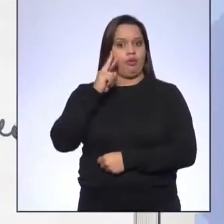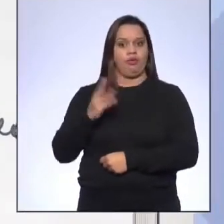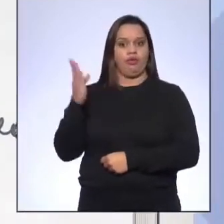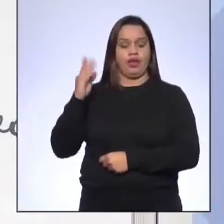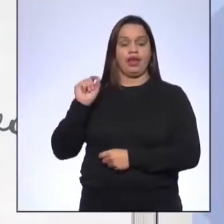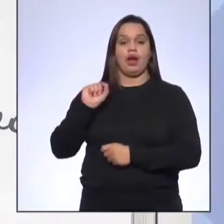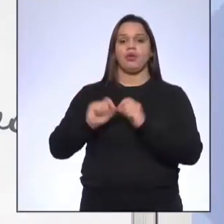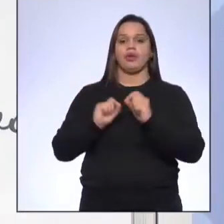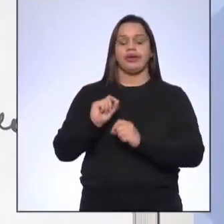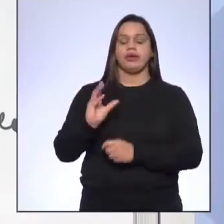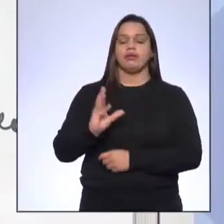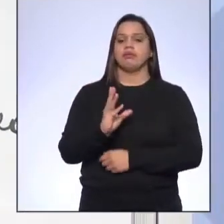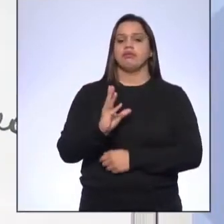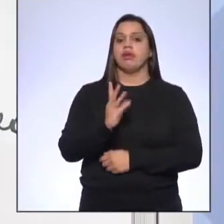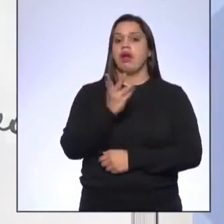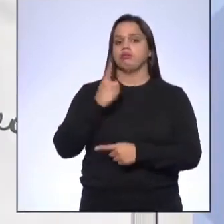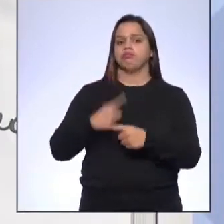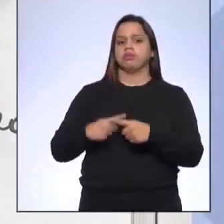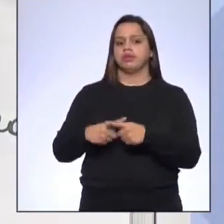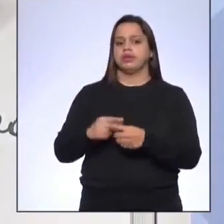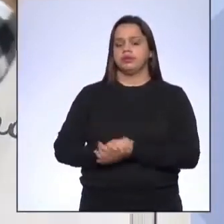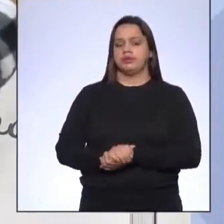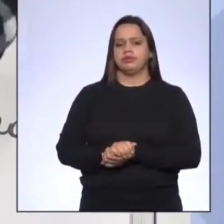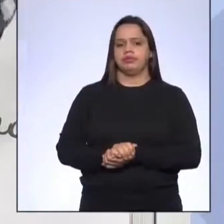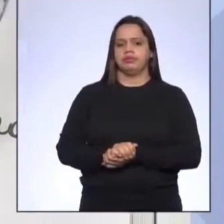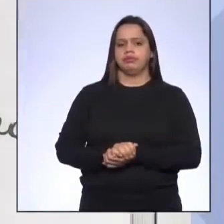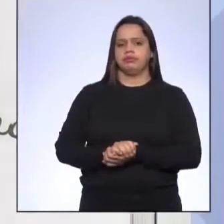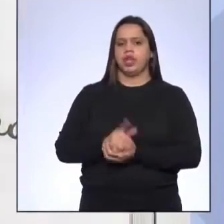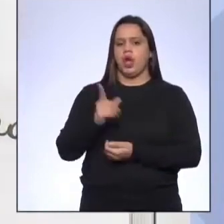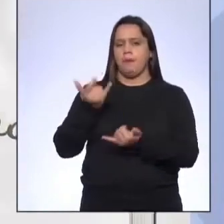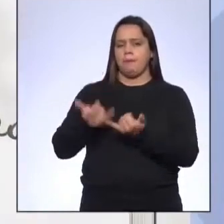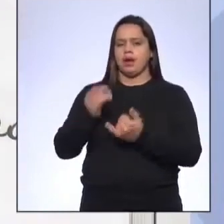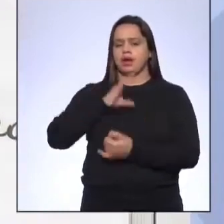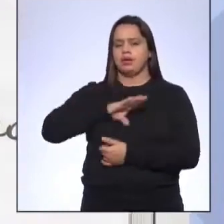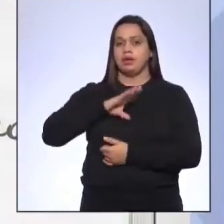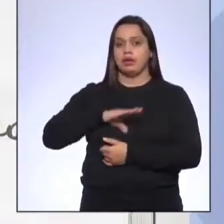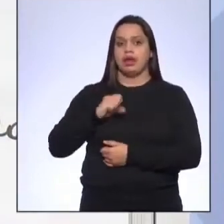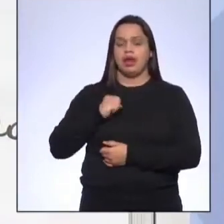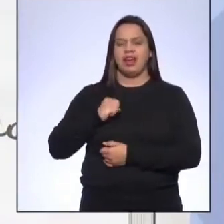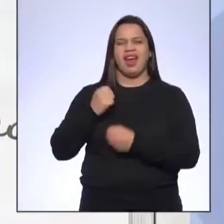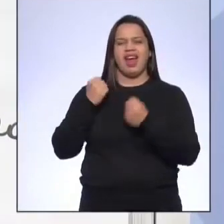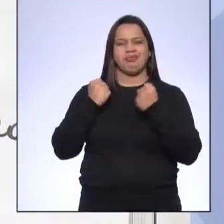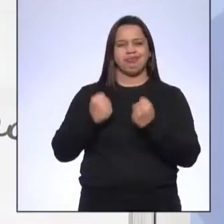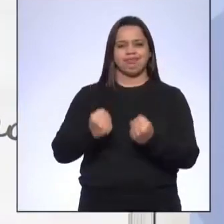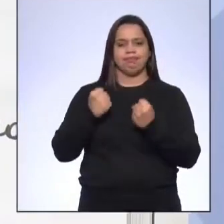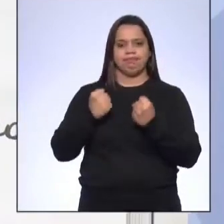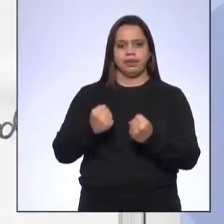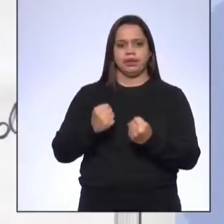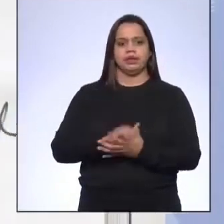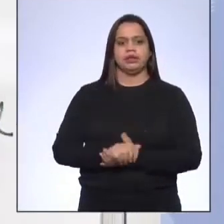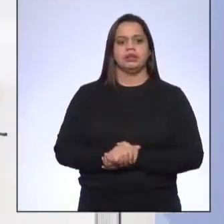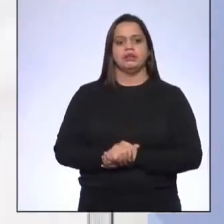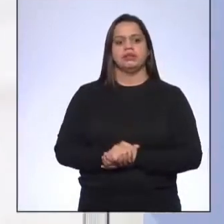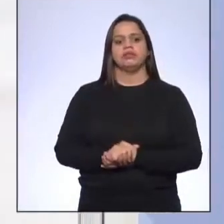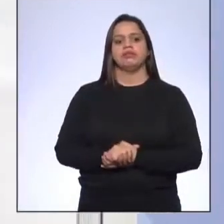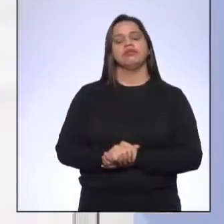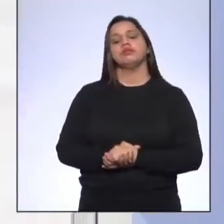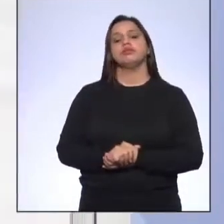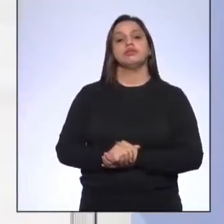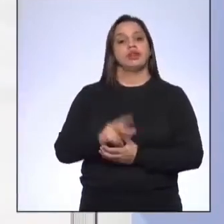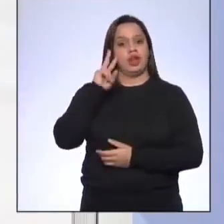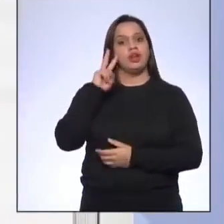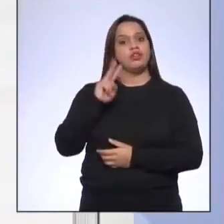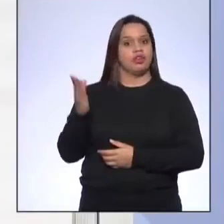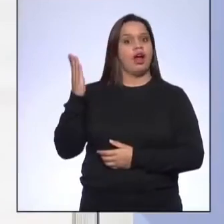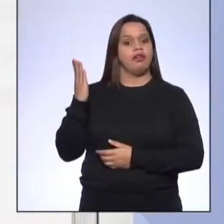causa. Massive, ó, parecido com português, massivo. Né? Landslides, nós já